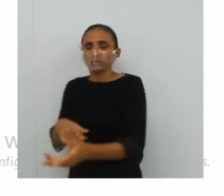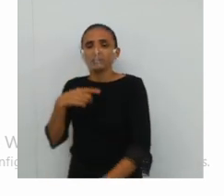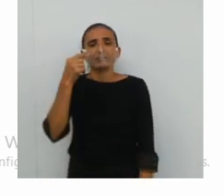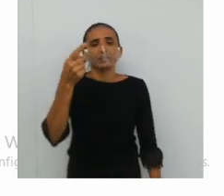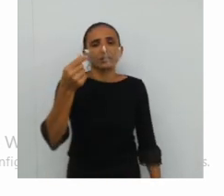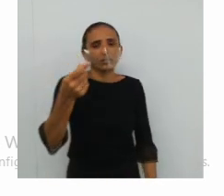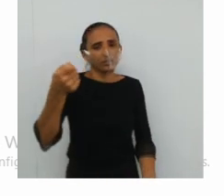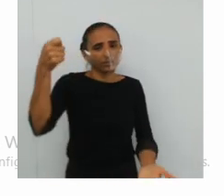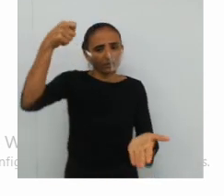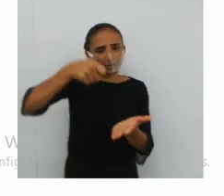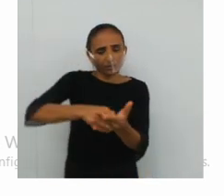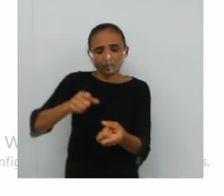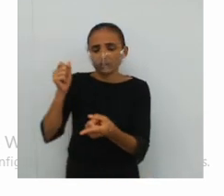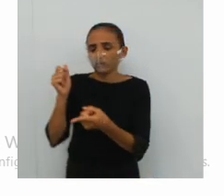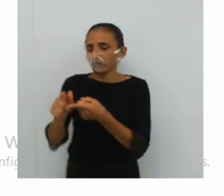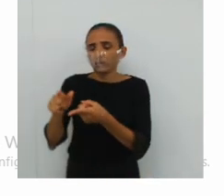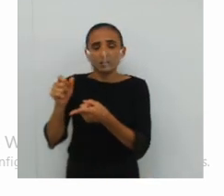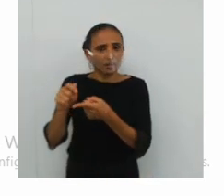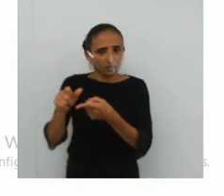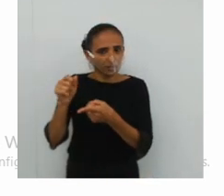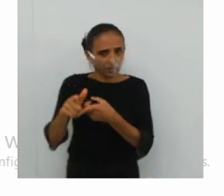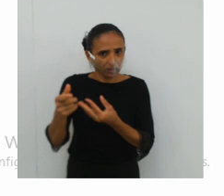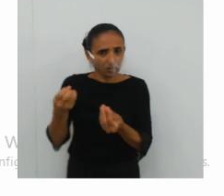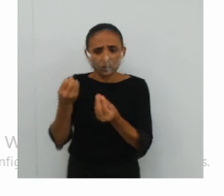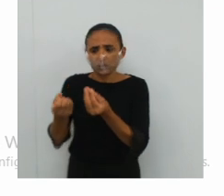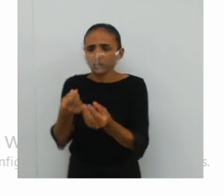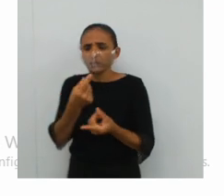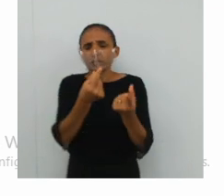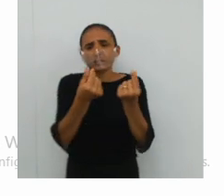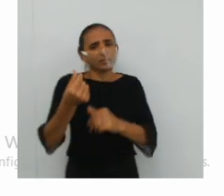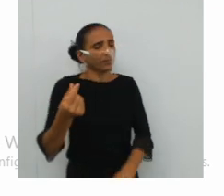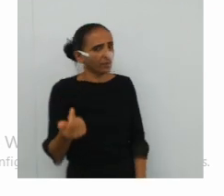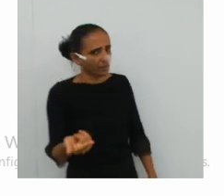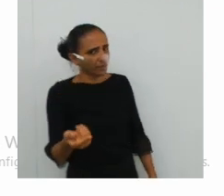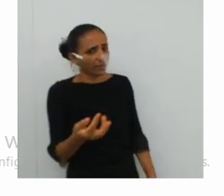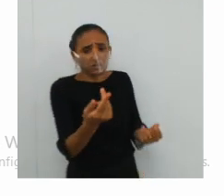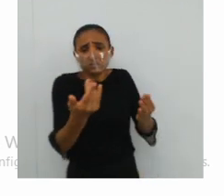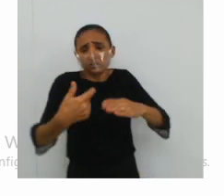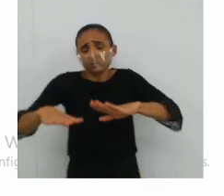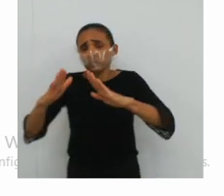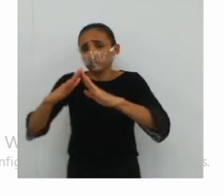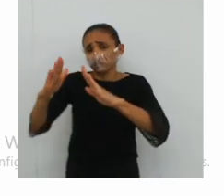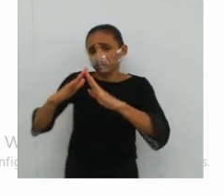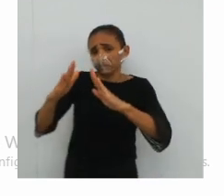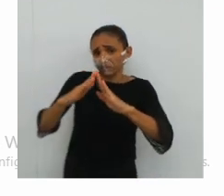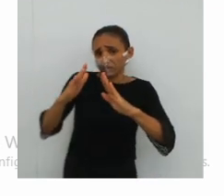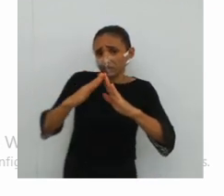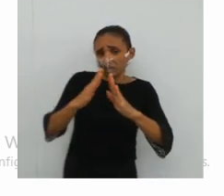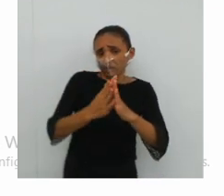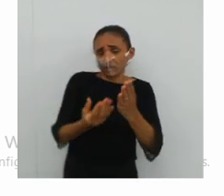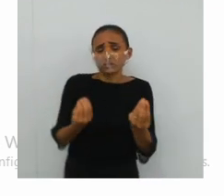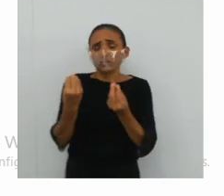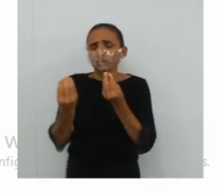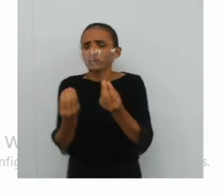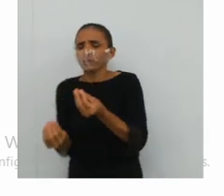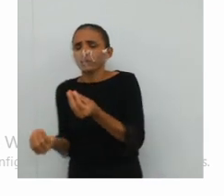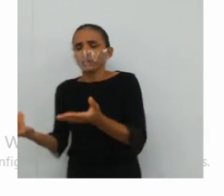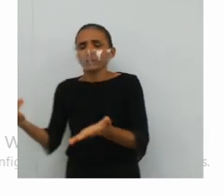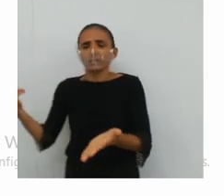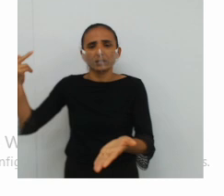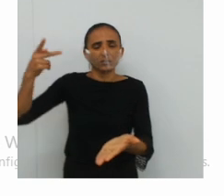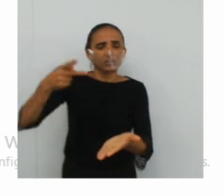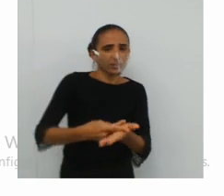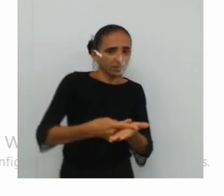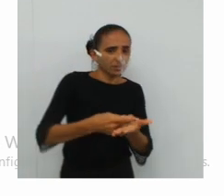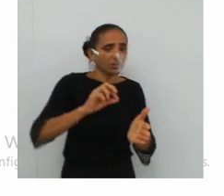dinheiro. É um aluguel em dinheiro, como a gente aluga uma casa. Tá? Nós temos também a questão da posse, que é